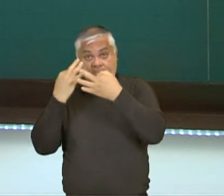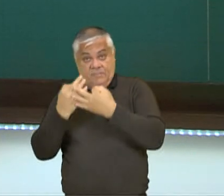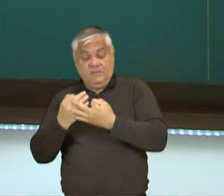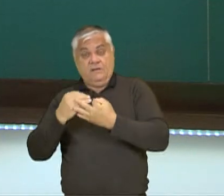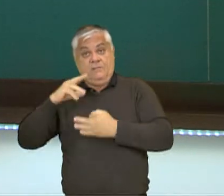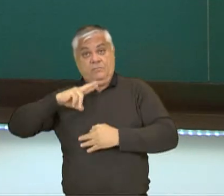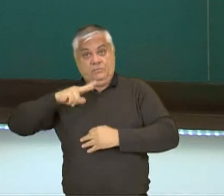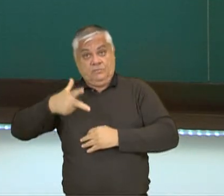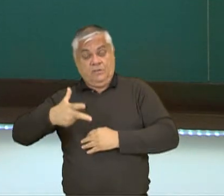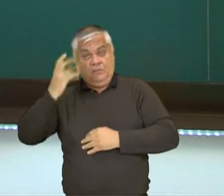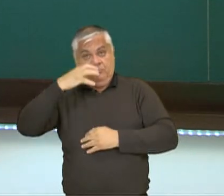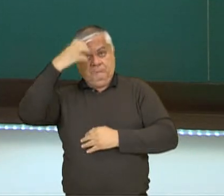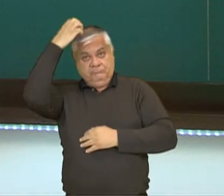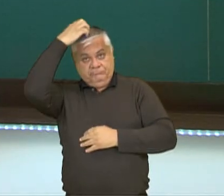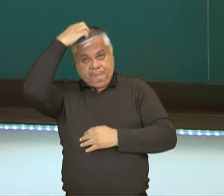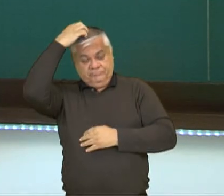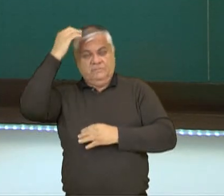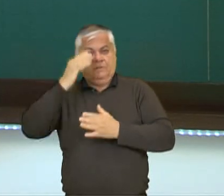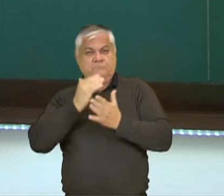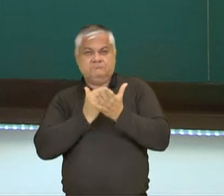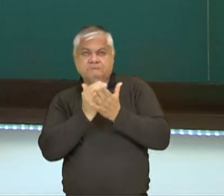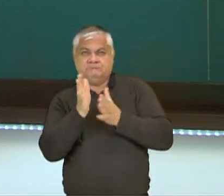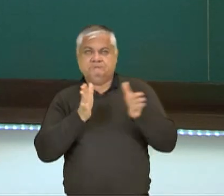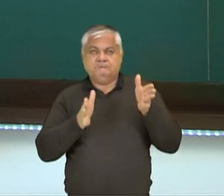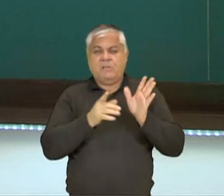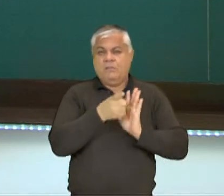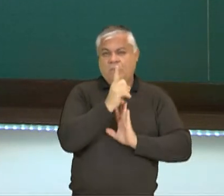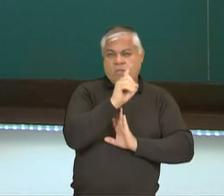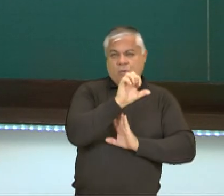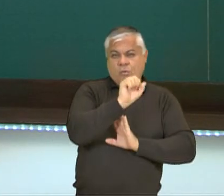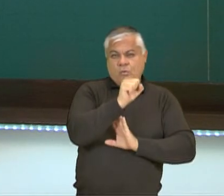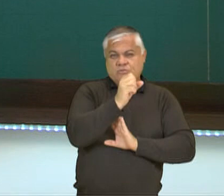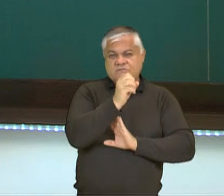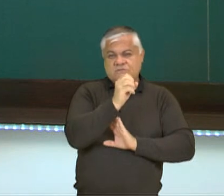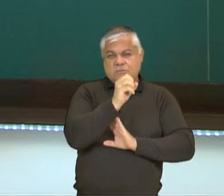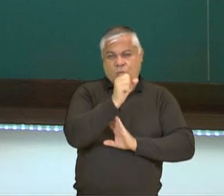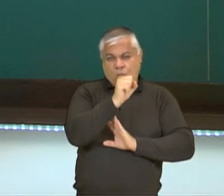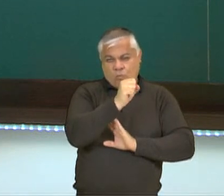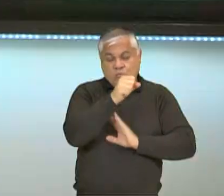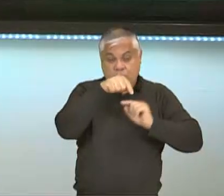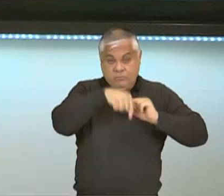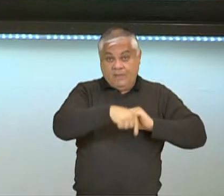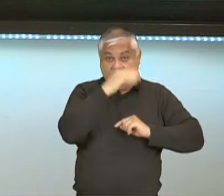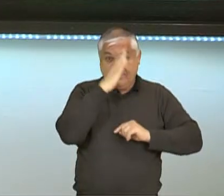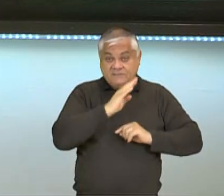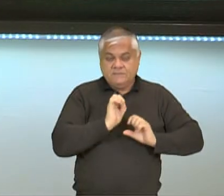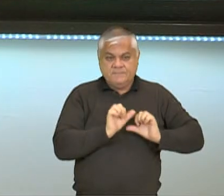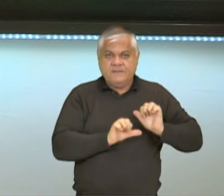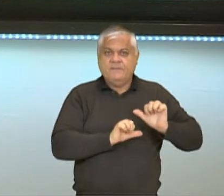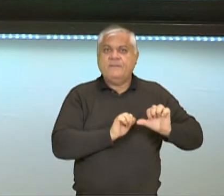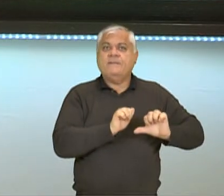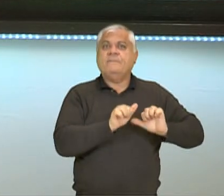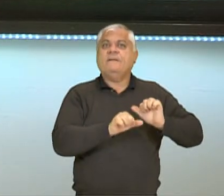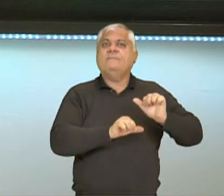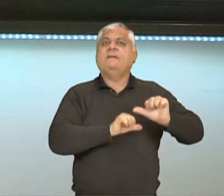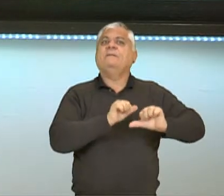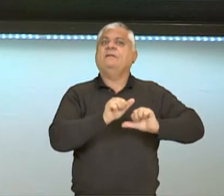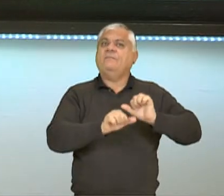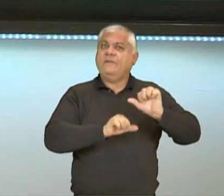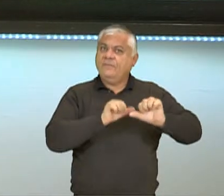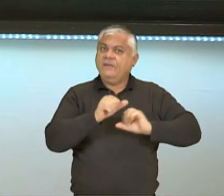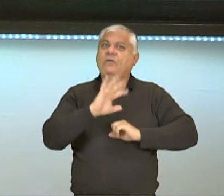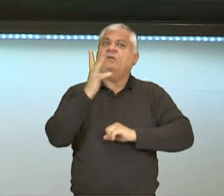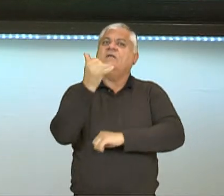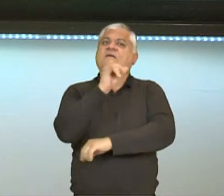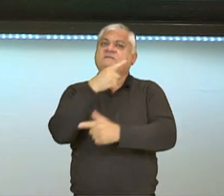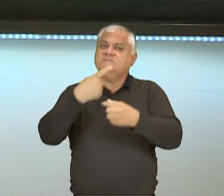real portuguesa, isso a partir de 1808 aqui no Brasil, né, muitas transformações vão ocorrer no